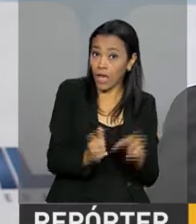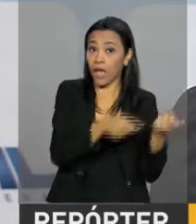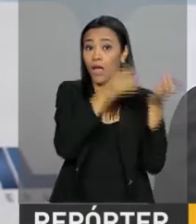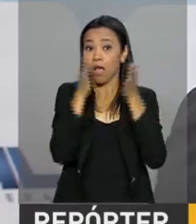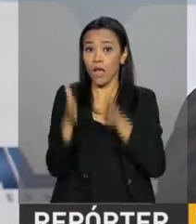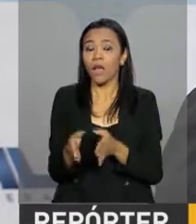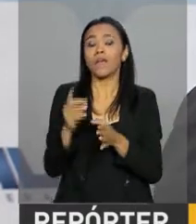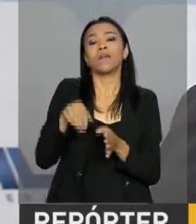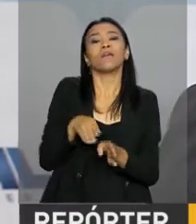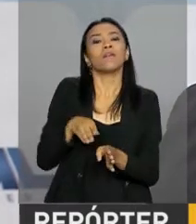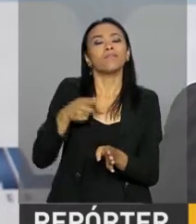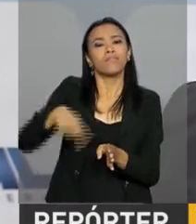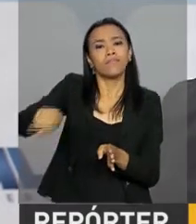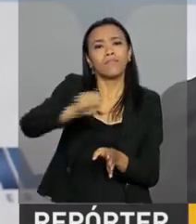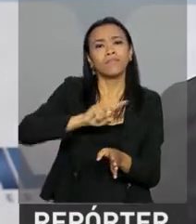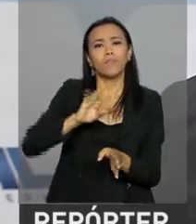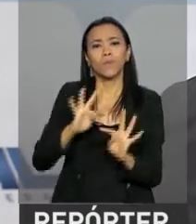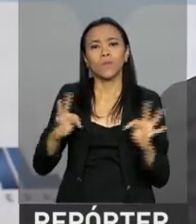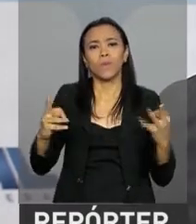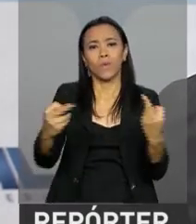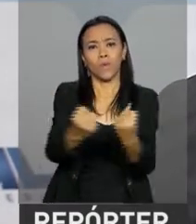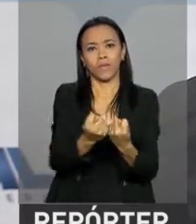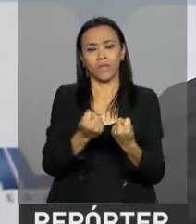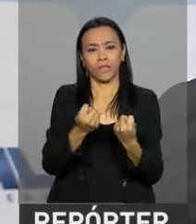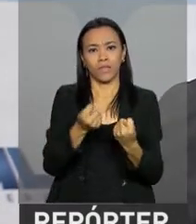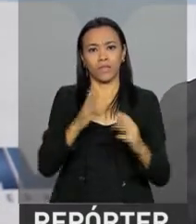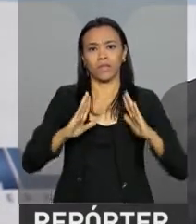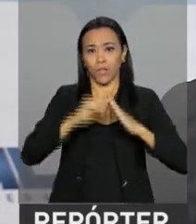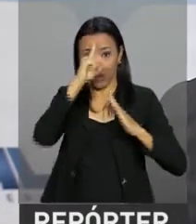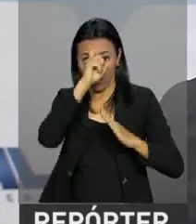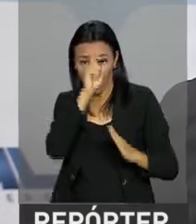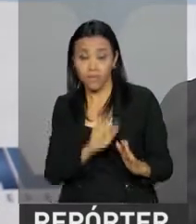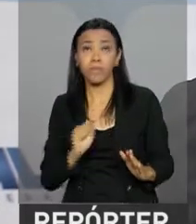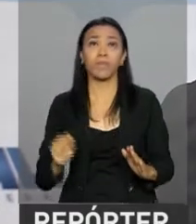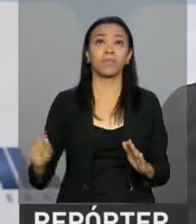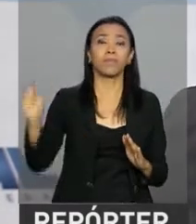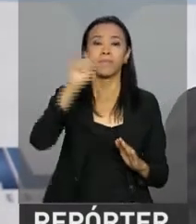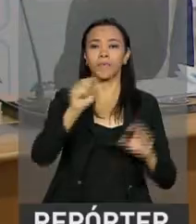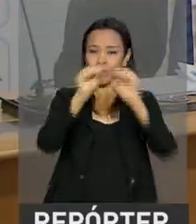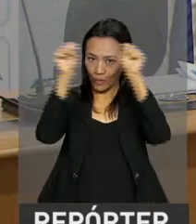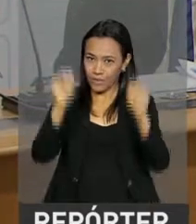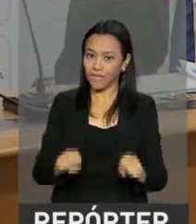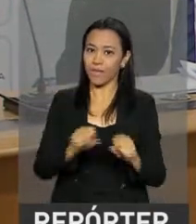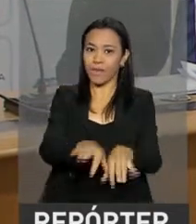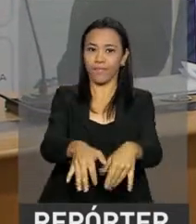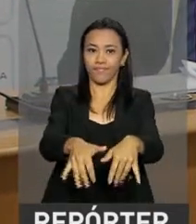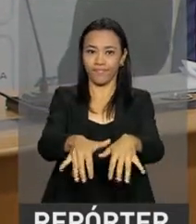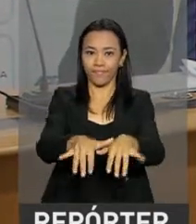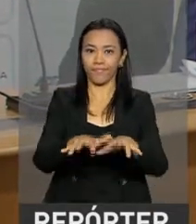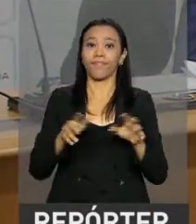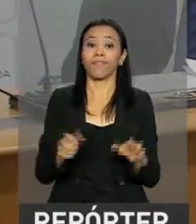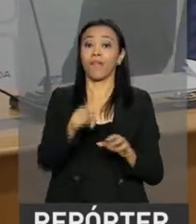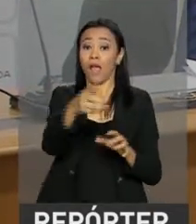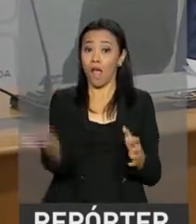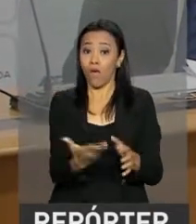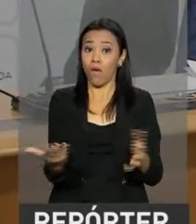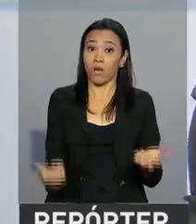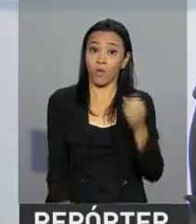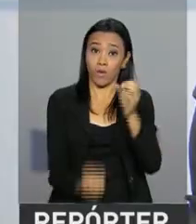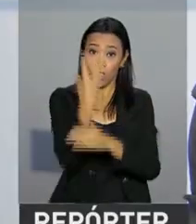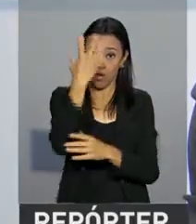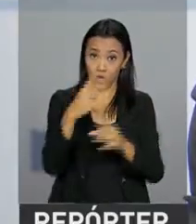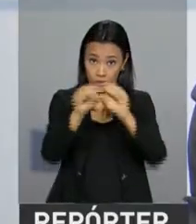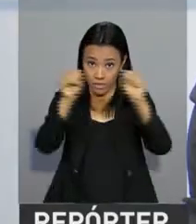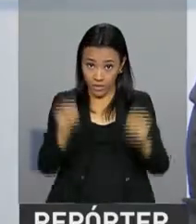e treinamento para que possamos ter todas as suas unidades na descrição de integradas aqui nosso saber com a implantação da plataforma digital